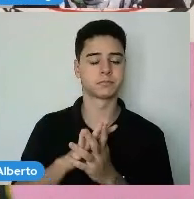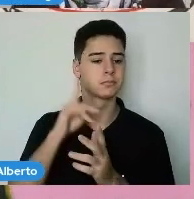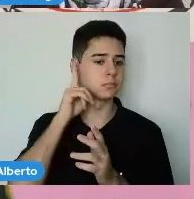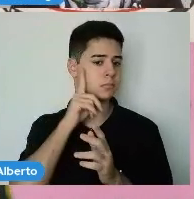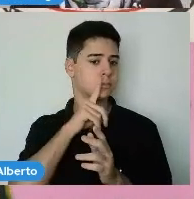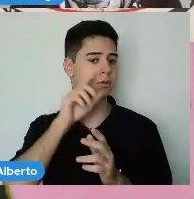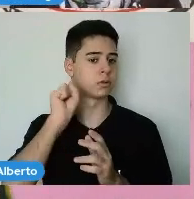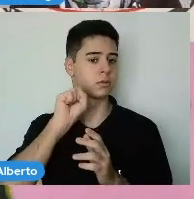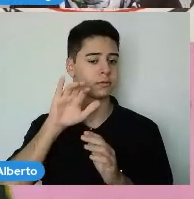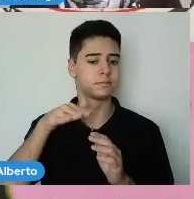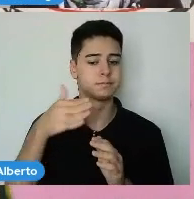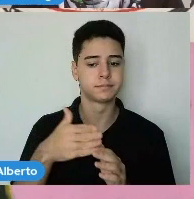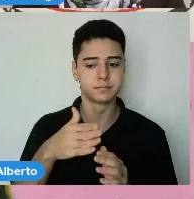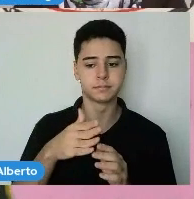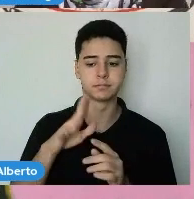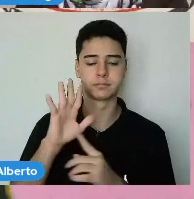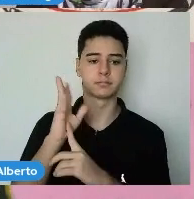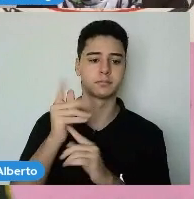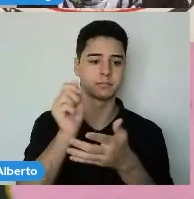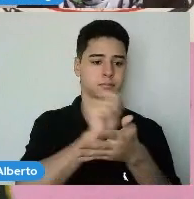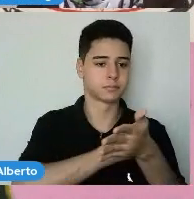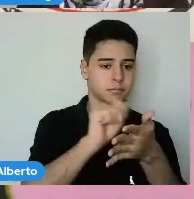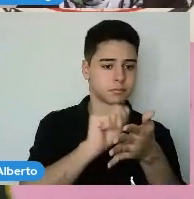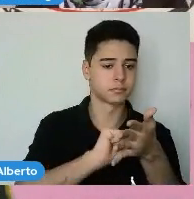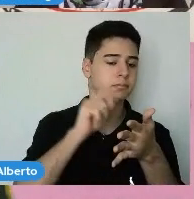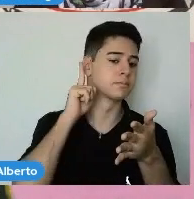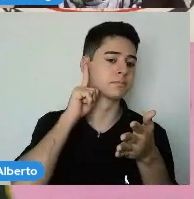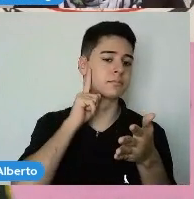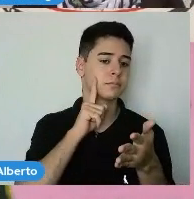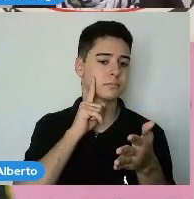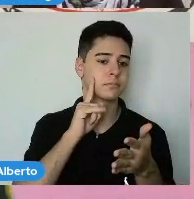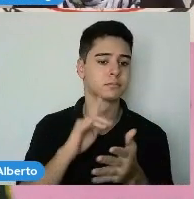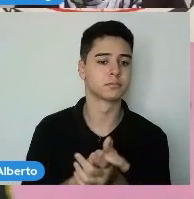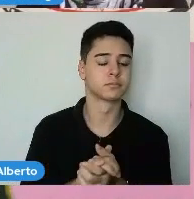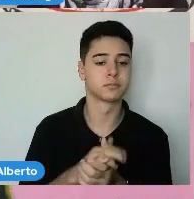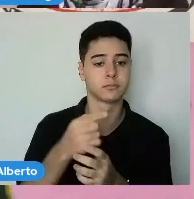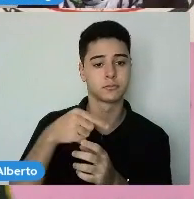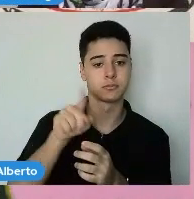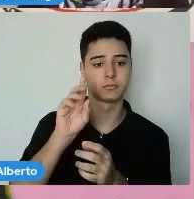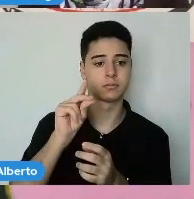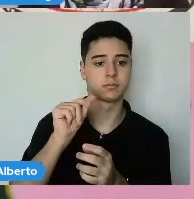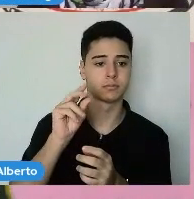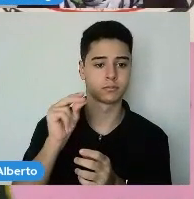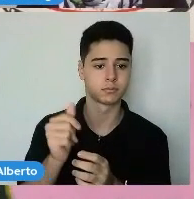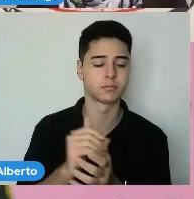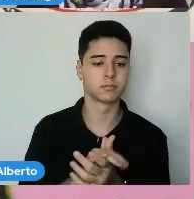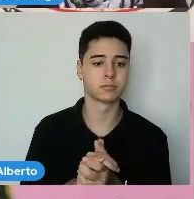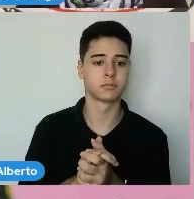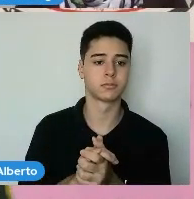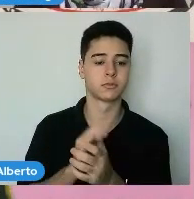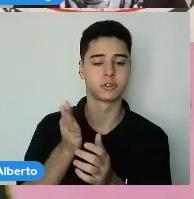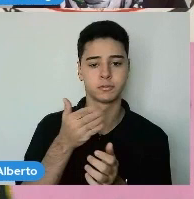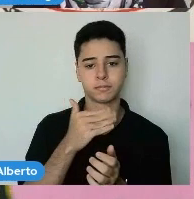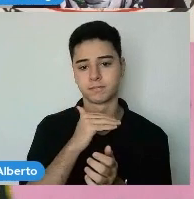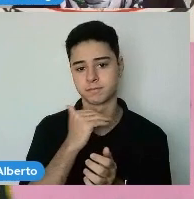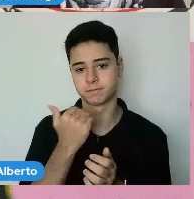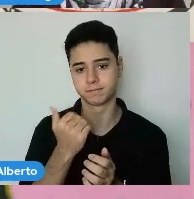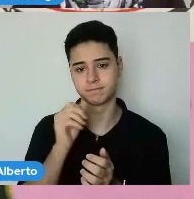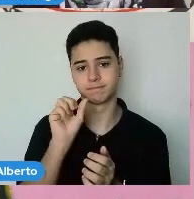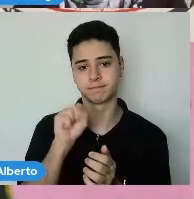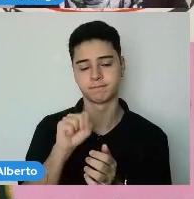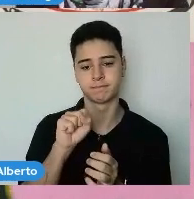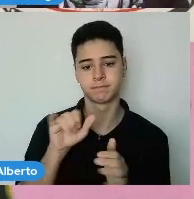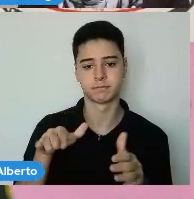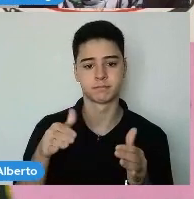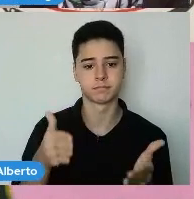estadunidense, é um grafiteiro dos Estados Unidos, foi um grafiteiro dos Estados Unidos, né? Já é falecido. As